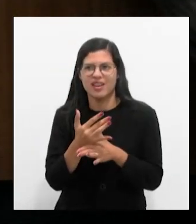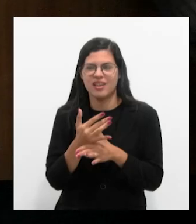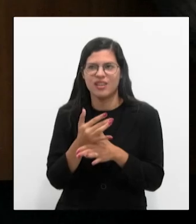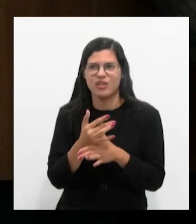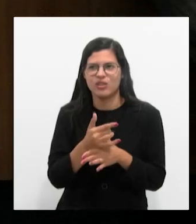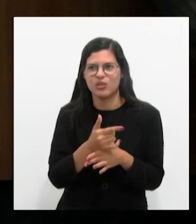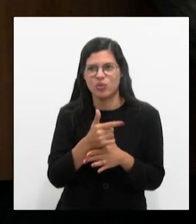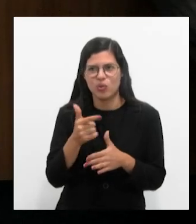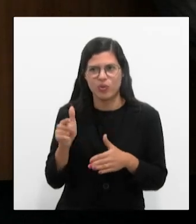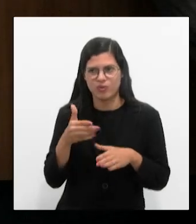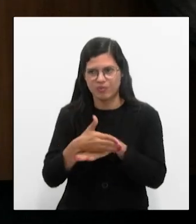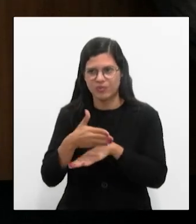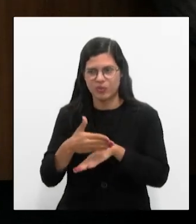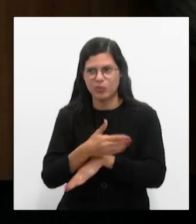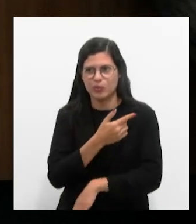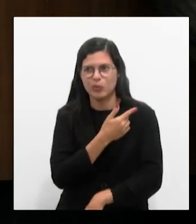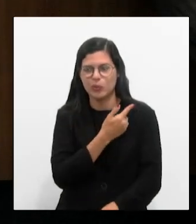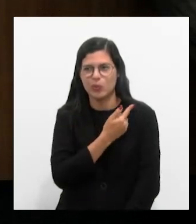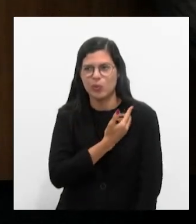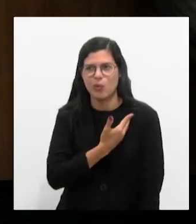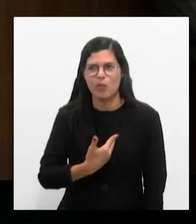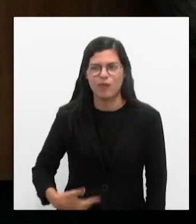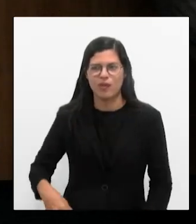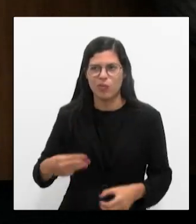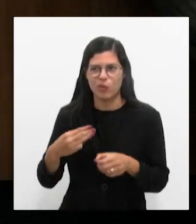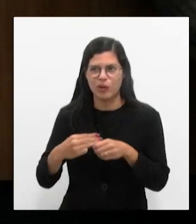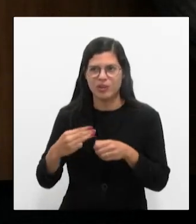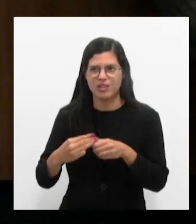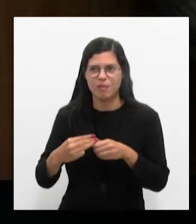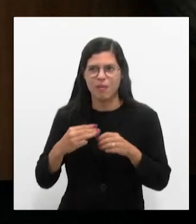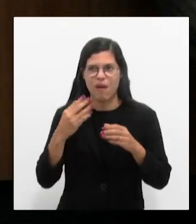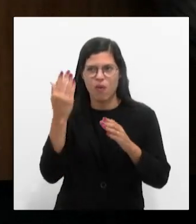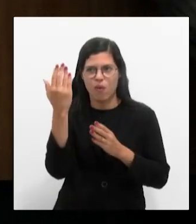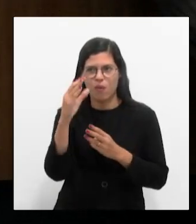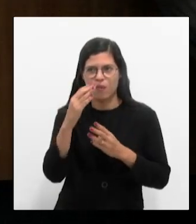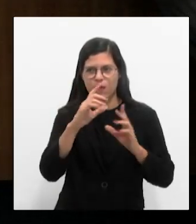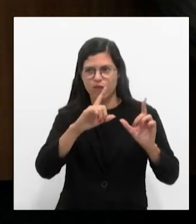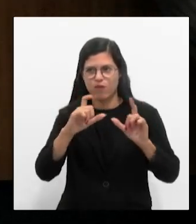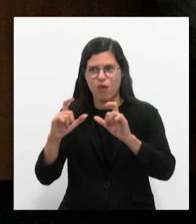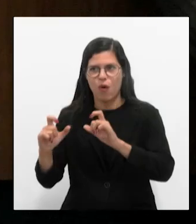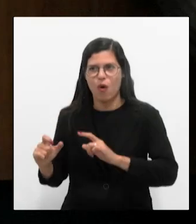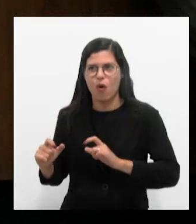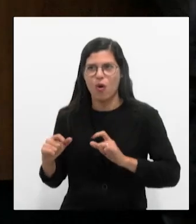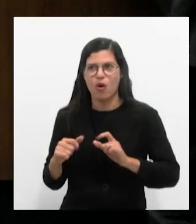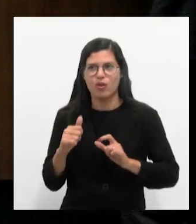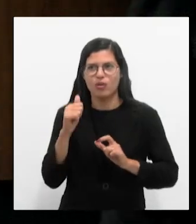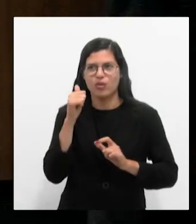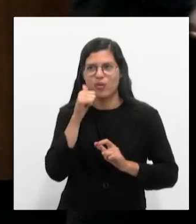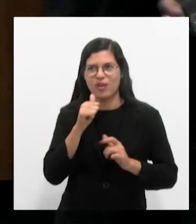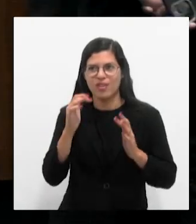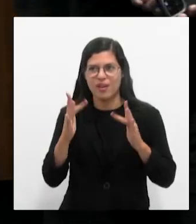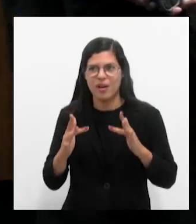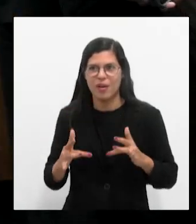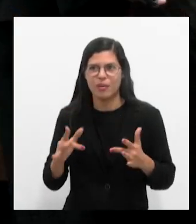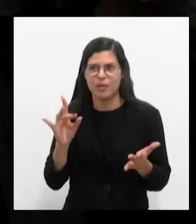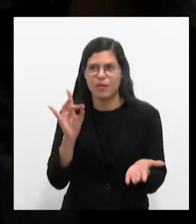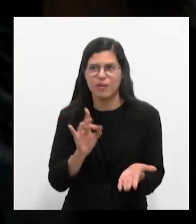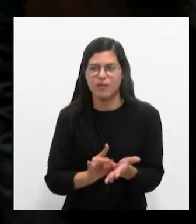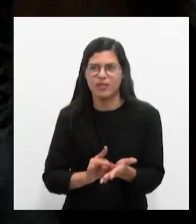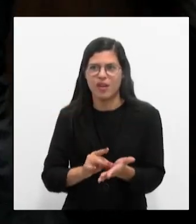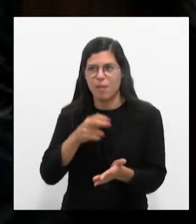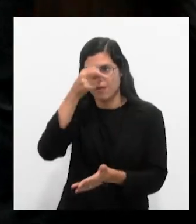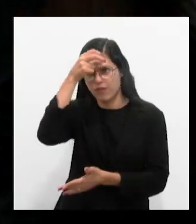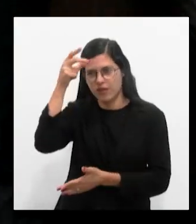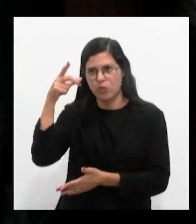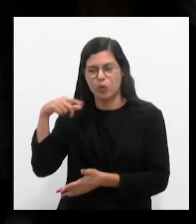governo municipal cumprimentando, postando foto com as suas namoradas, ao menos as oficiais, né? A Prefeitura do Rio de Janeiro, que a gente tem secretário, a